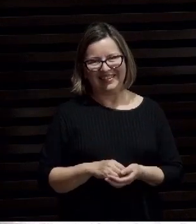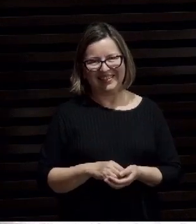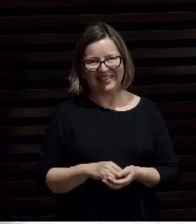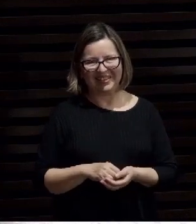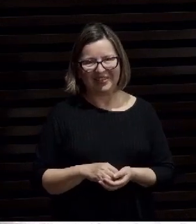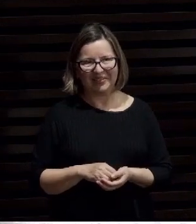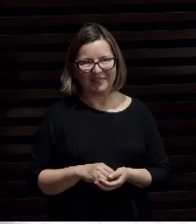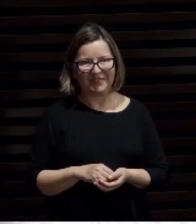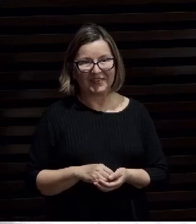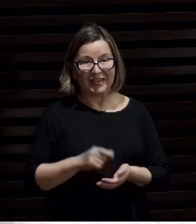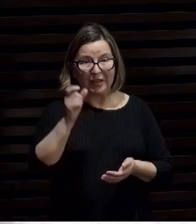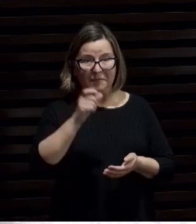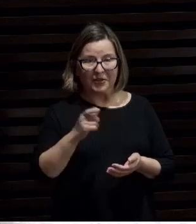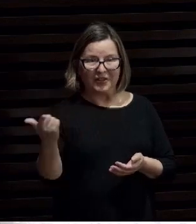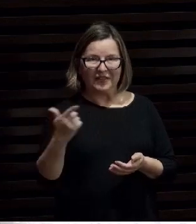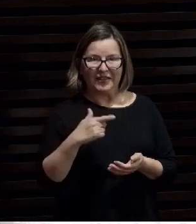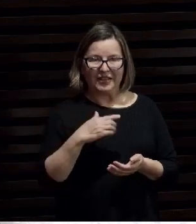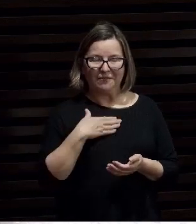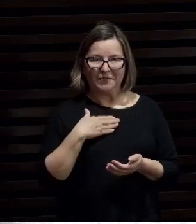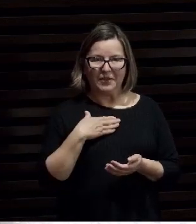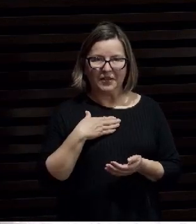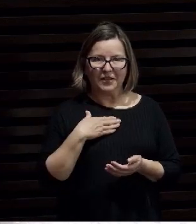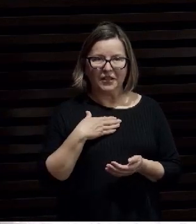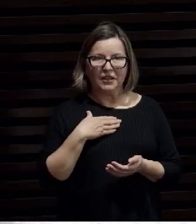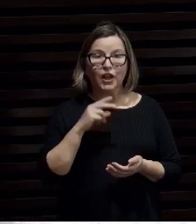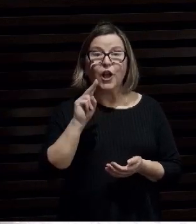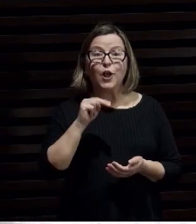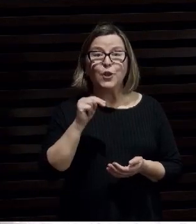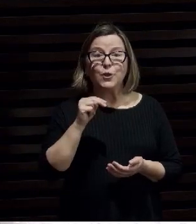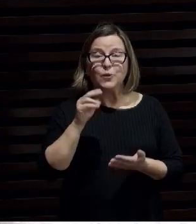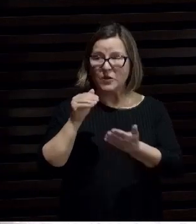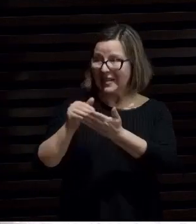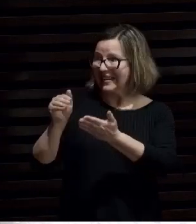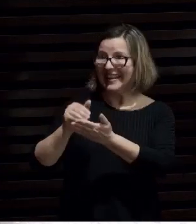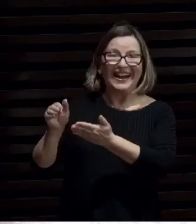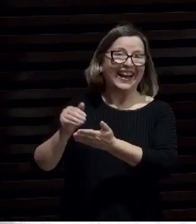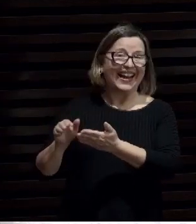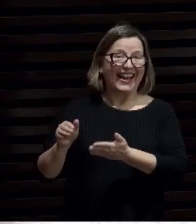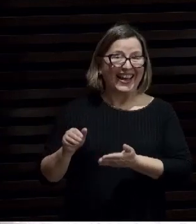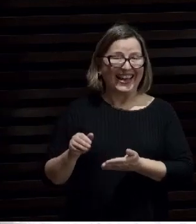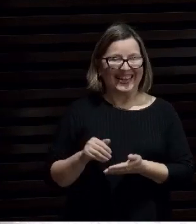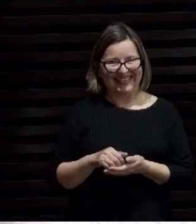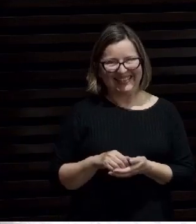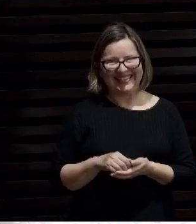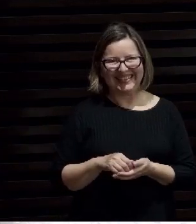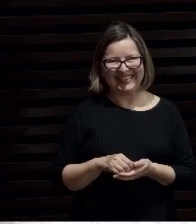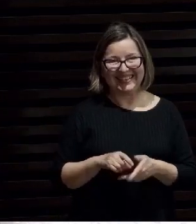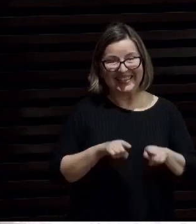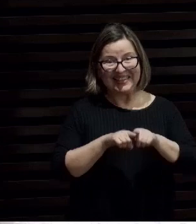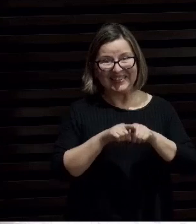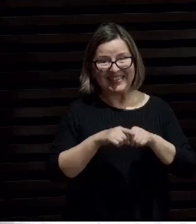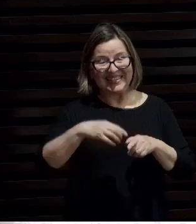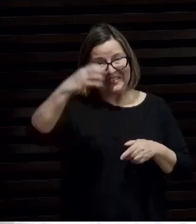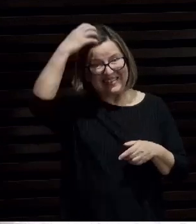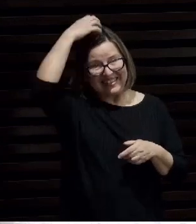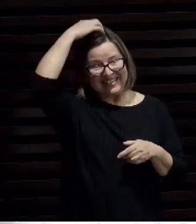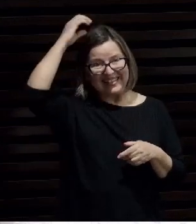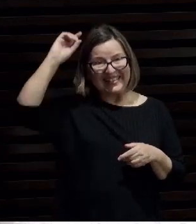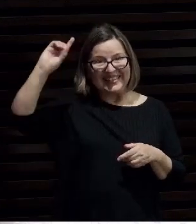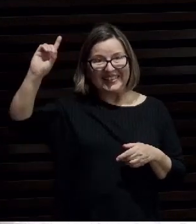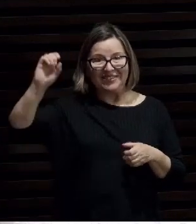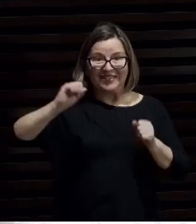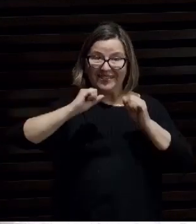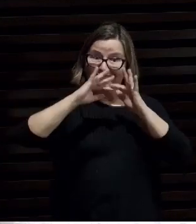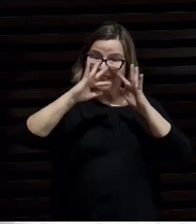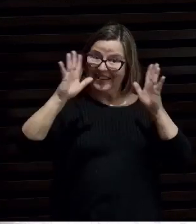O que vem a mim, de modo algum o lançarei fora. Irmãos, a soberania de Deus, ela é bem clara